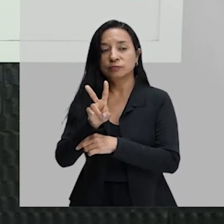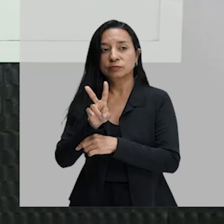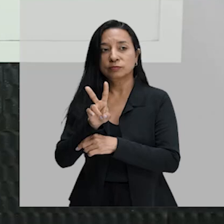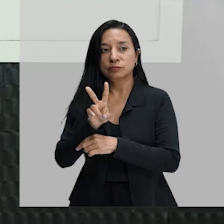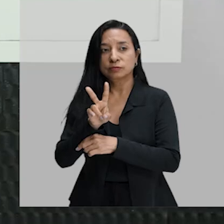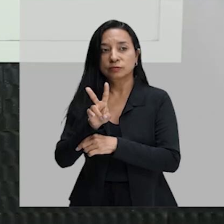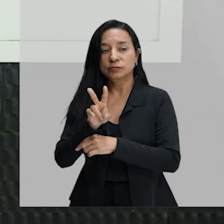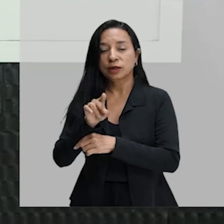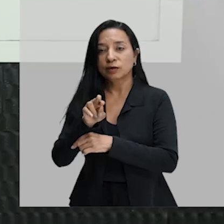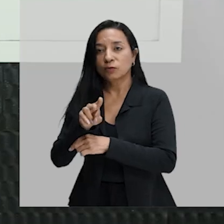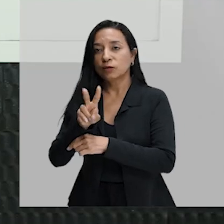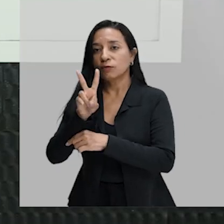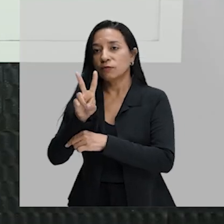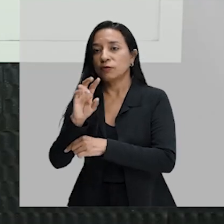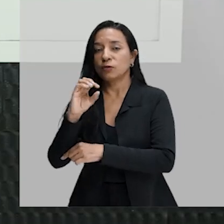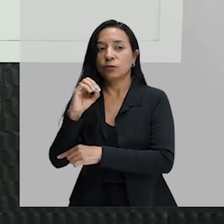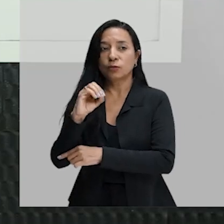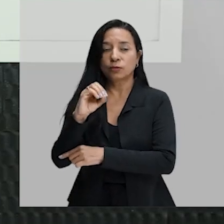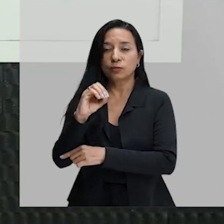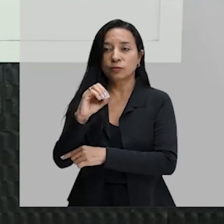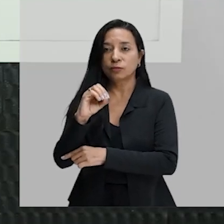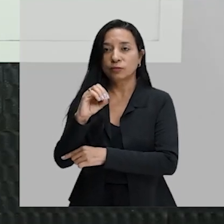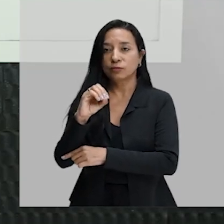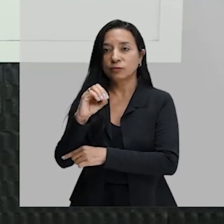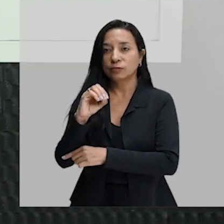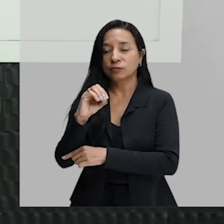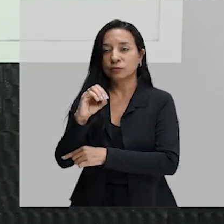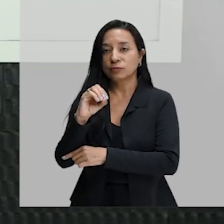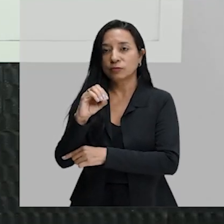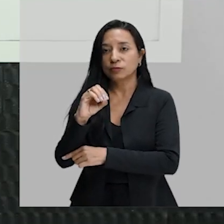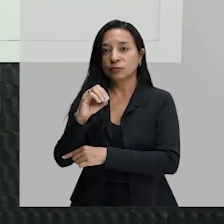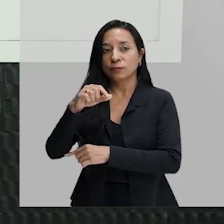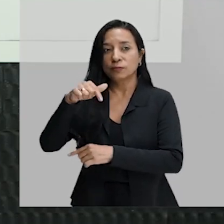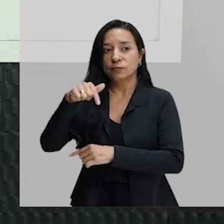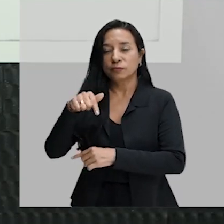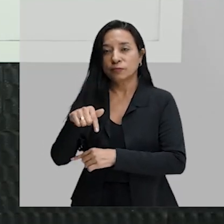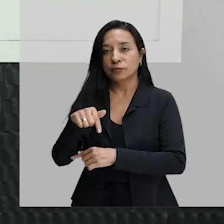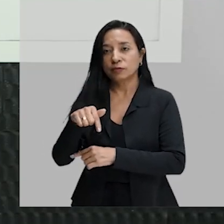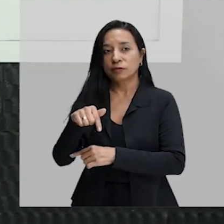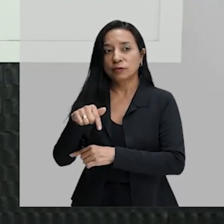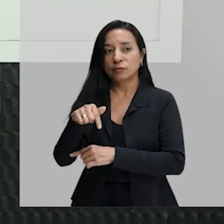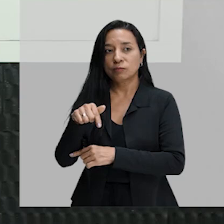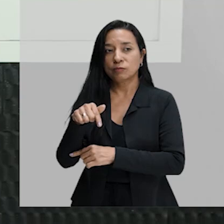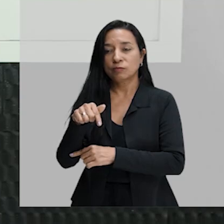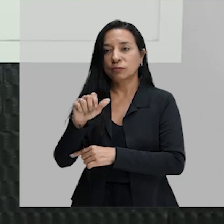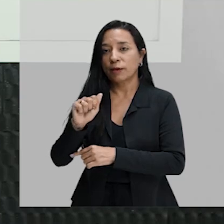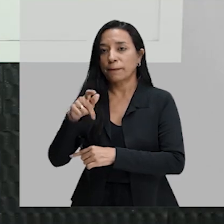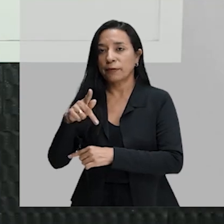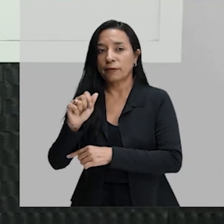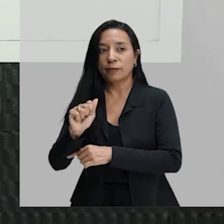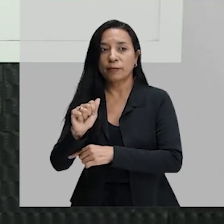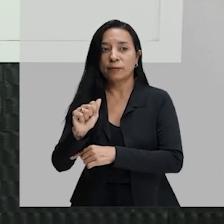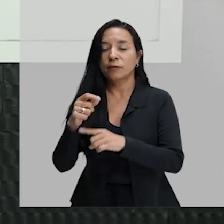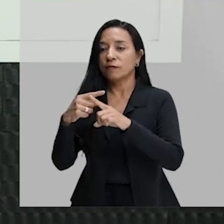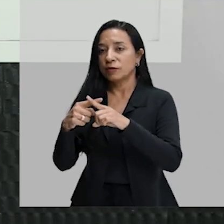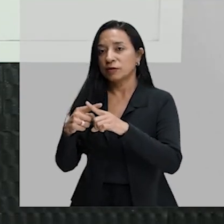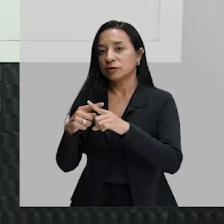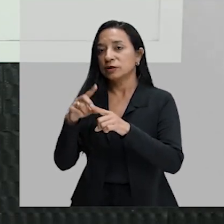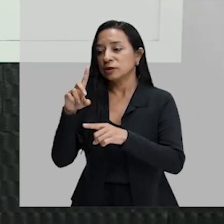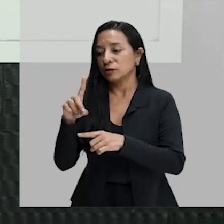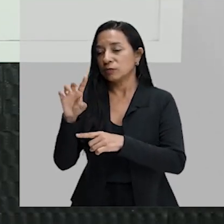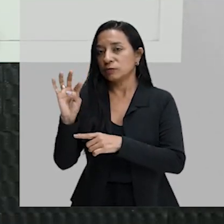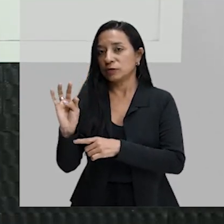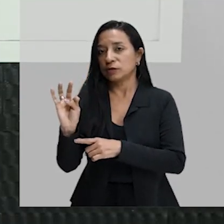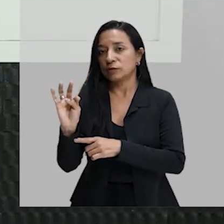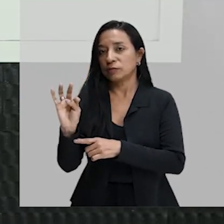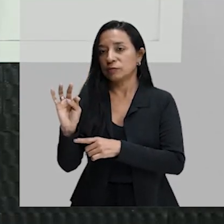inicial, coeficiente de dilatação aparente, vezes a variação da temperatura. Ok? Então,